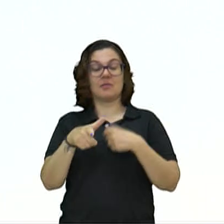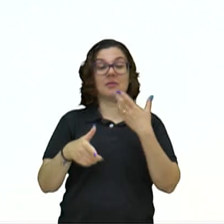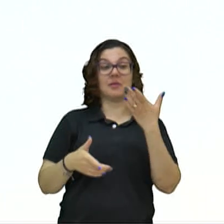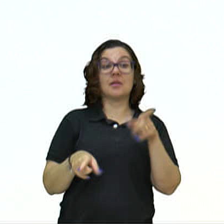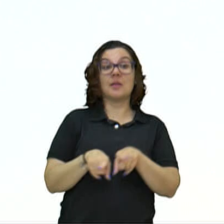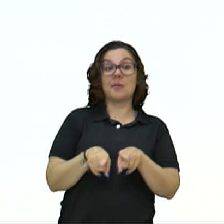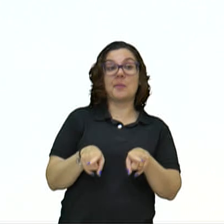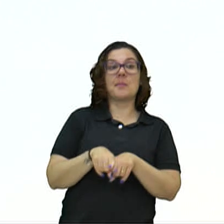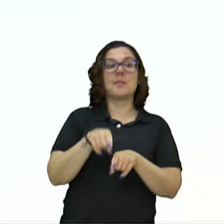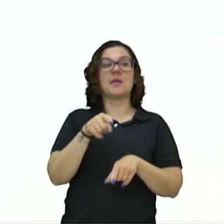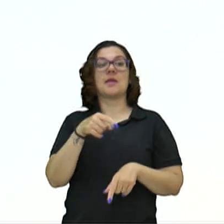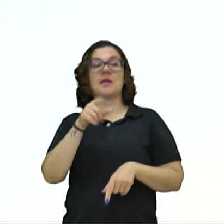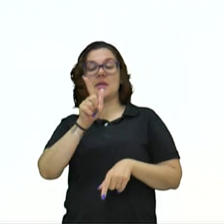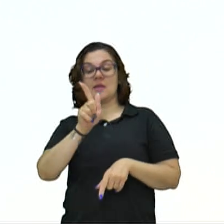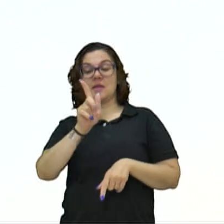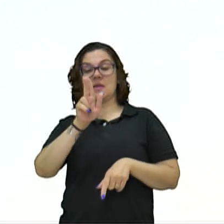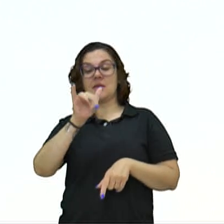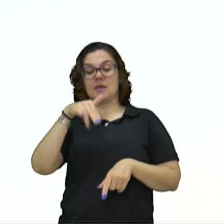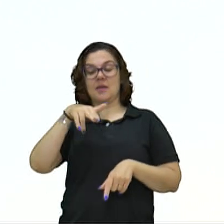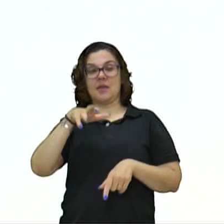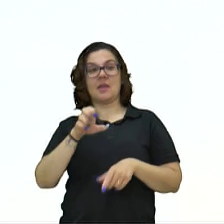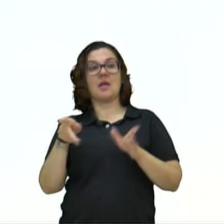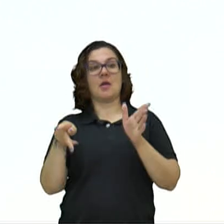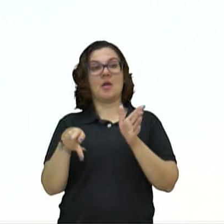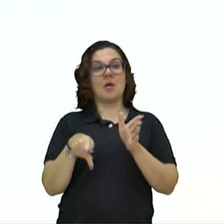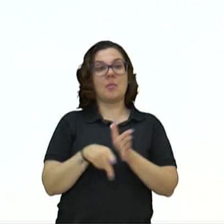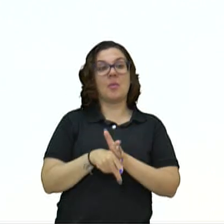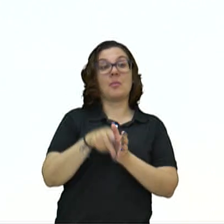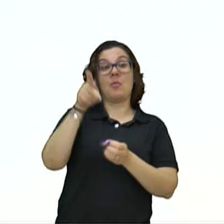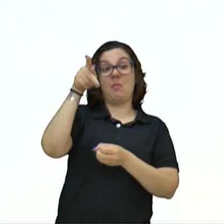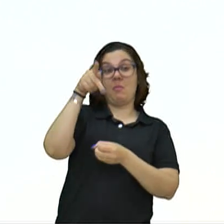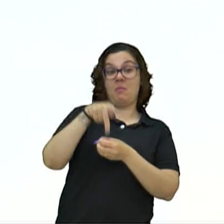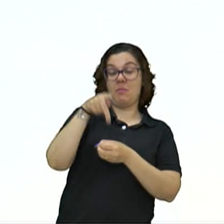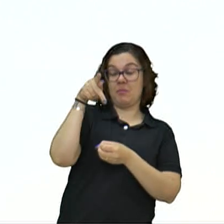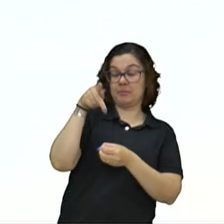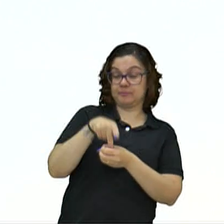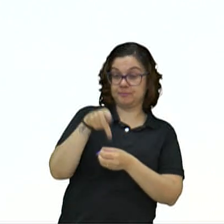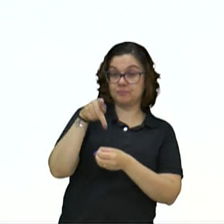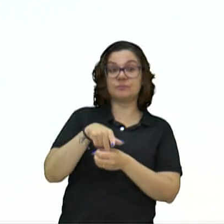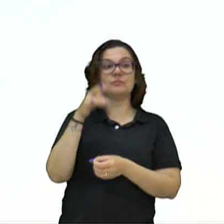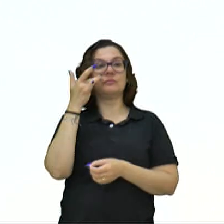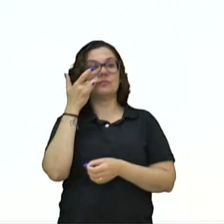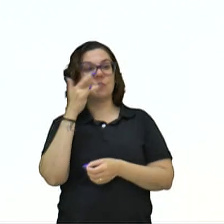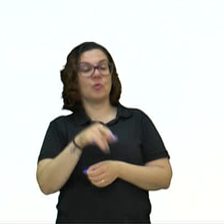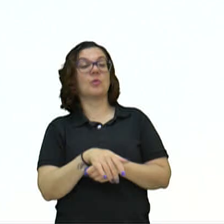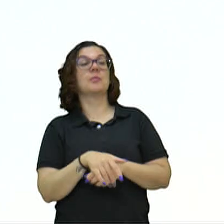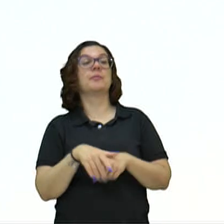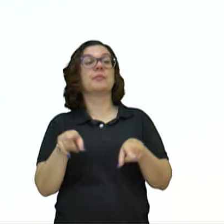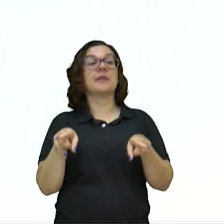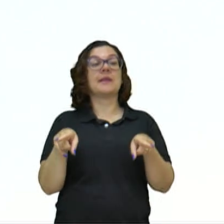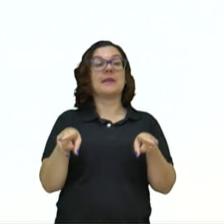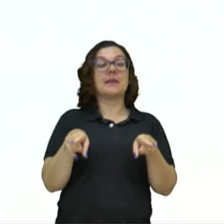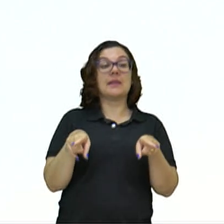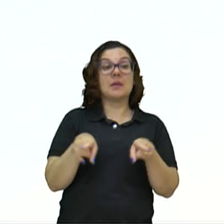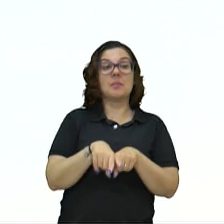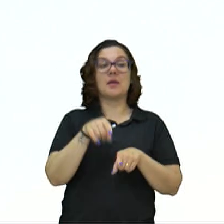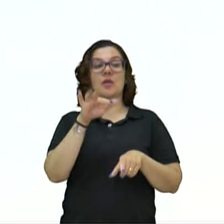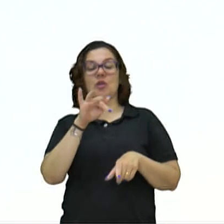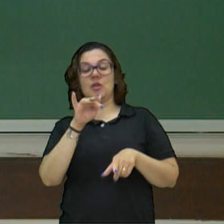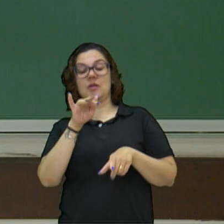petróleo as ilhas fiji com ouro e cobre e grandes jazidas de fosfato nos estados federados da